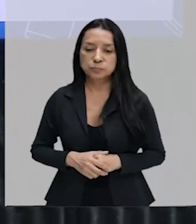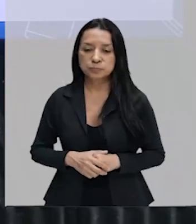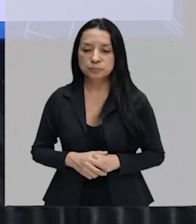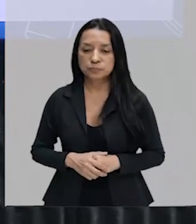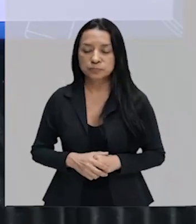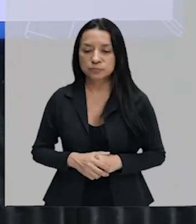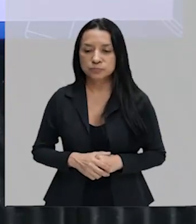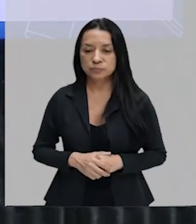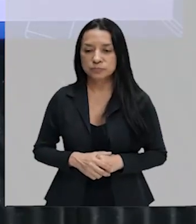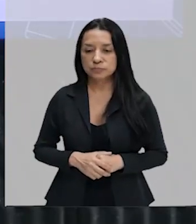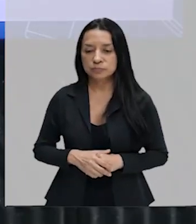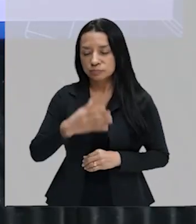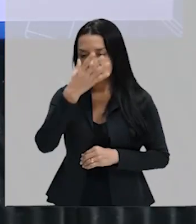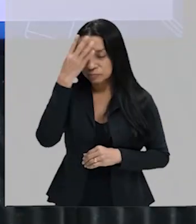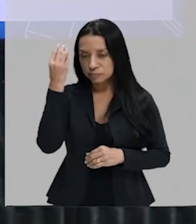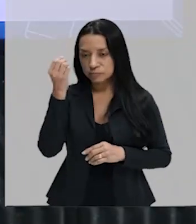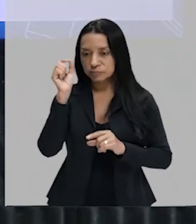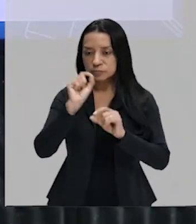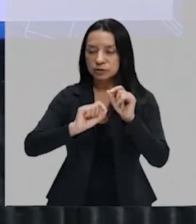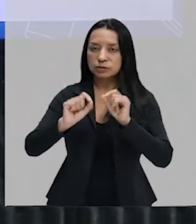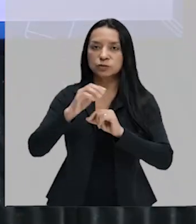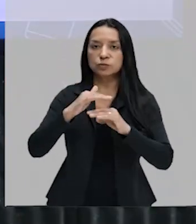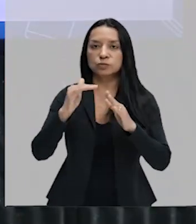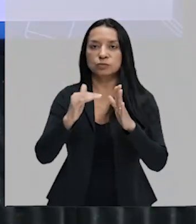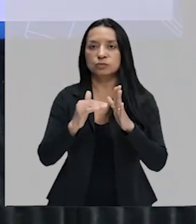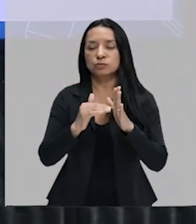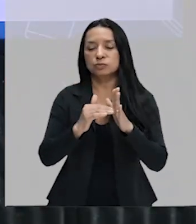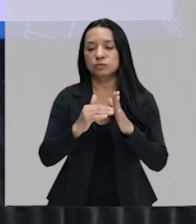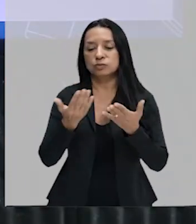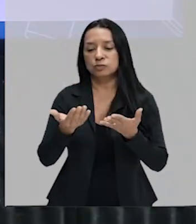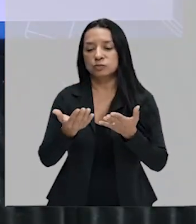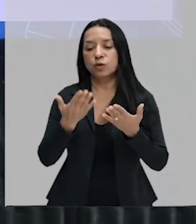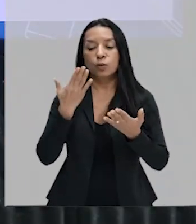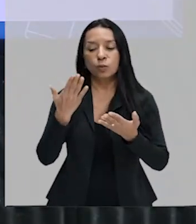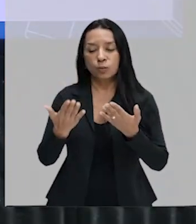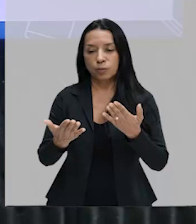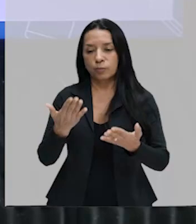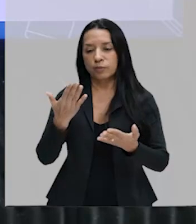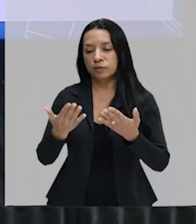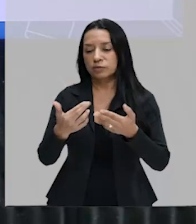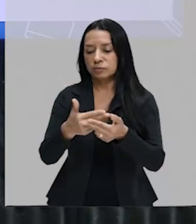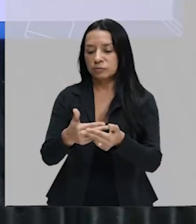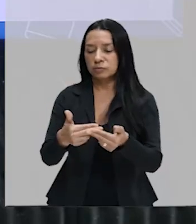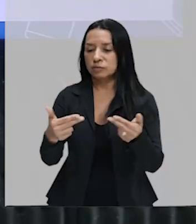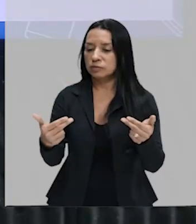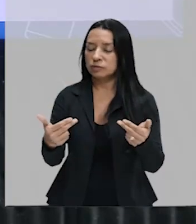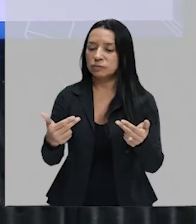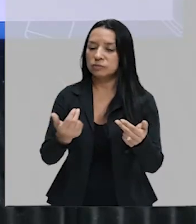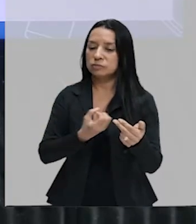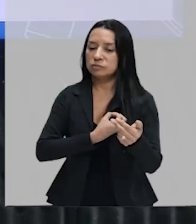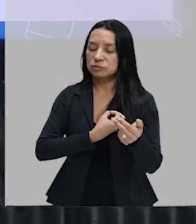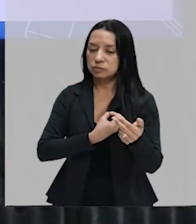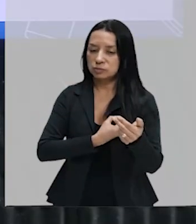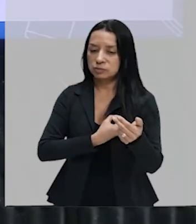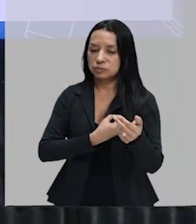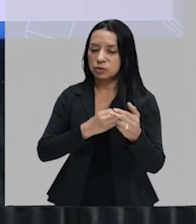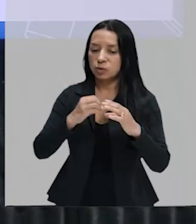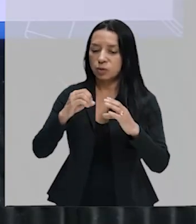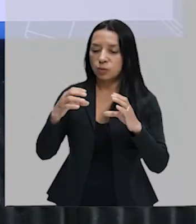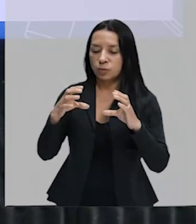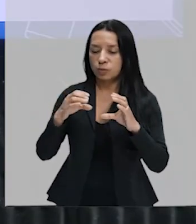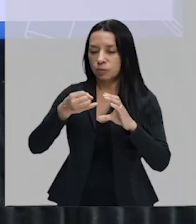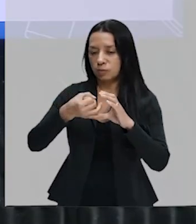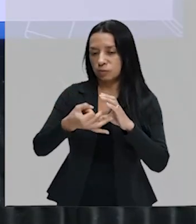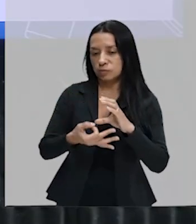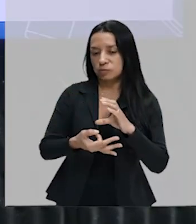não esqueça que todas as vezes que você estiver comparando elemento com conjunto, você vai